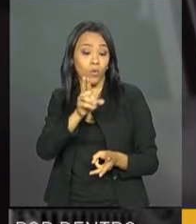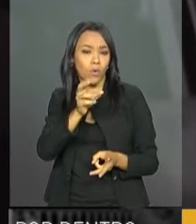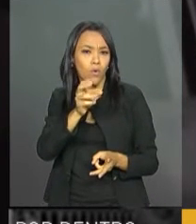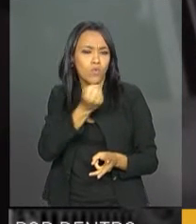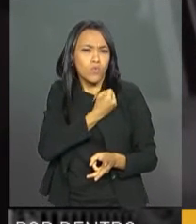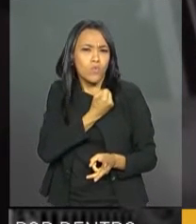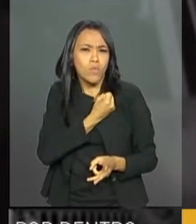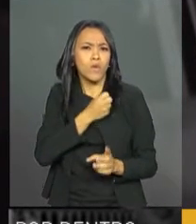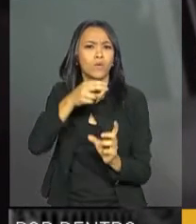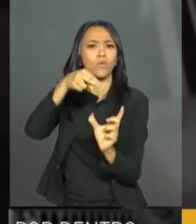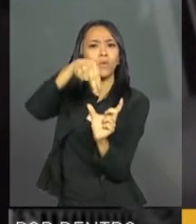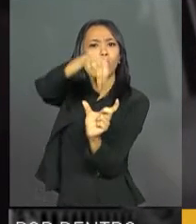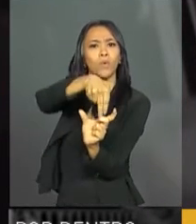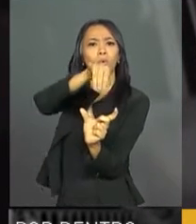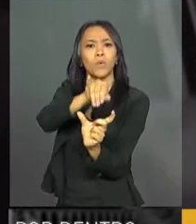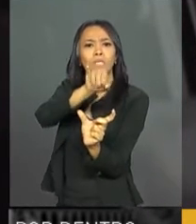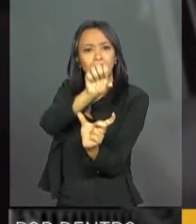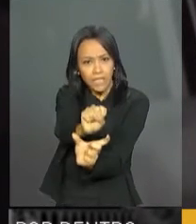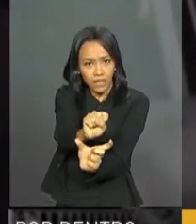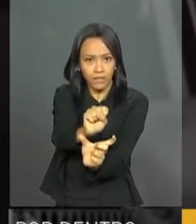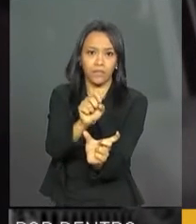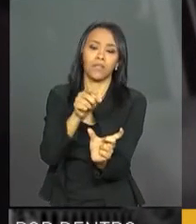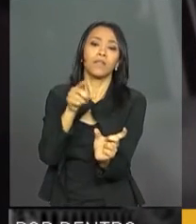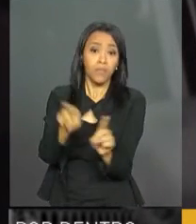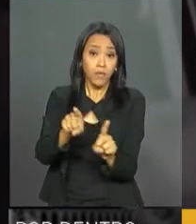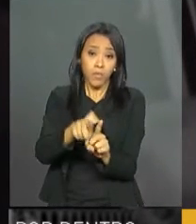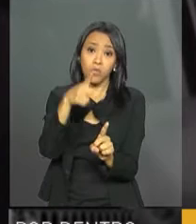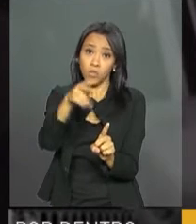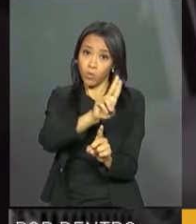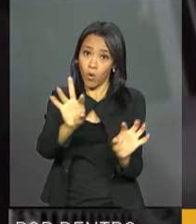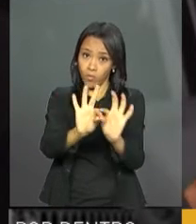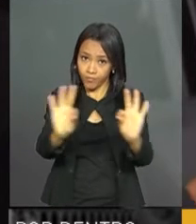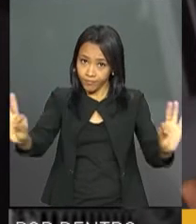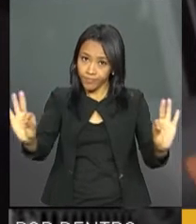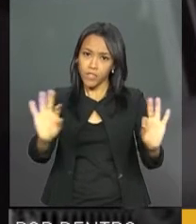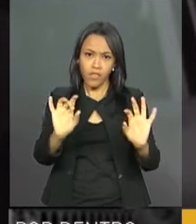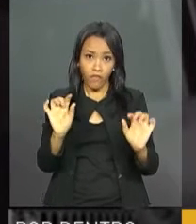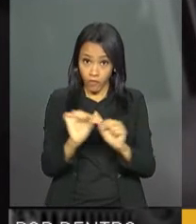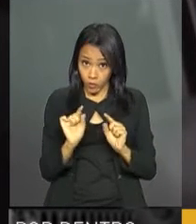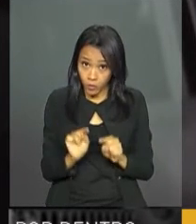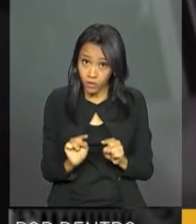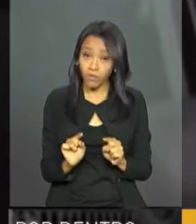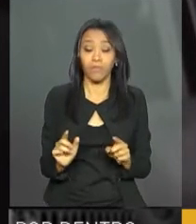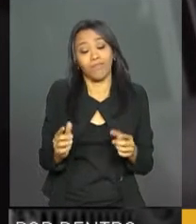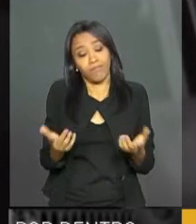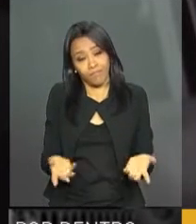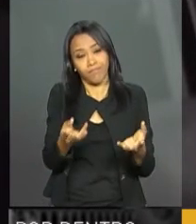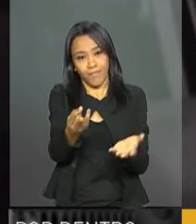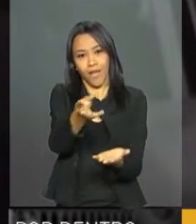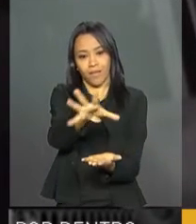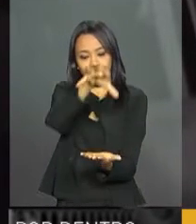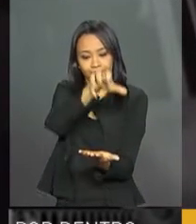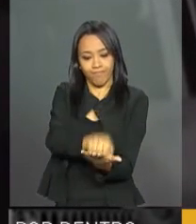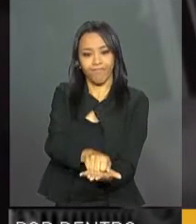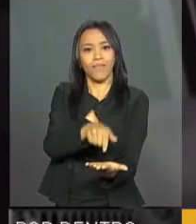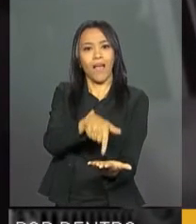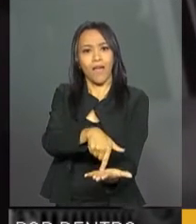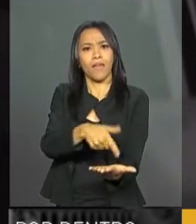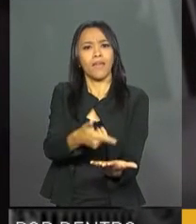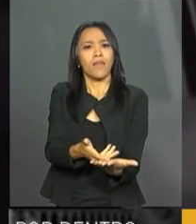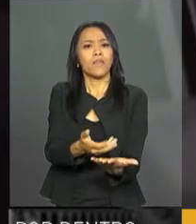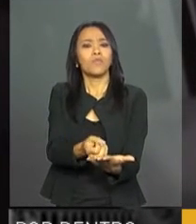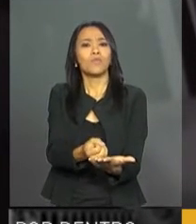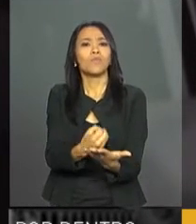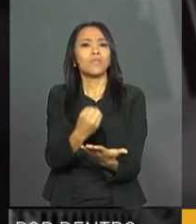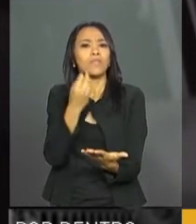Que é o número de identificação social e também o seu nome completo. Feito isso, você vai se cadastrar e vai receber no